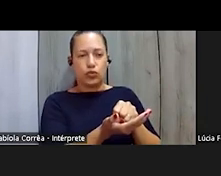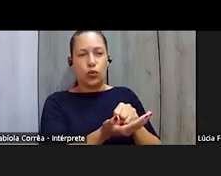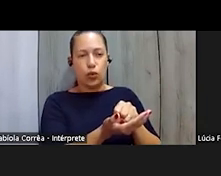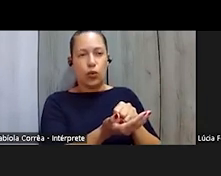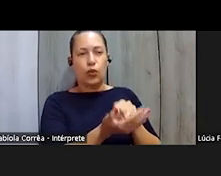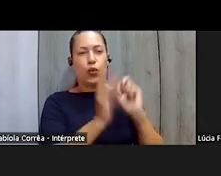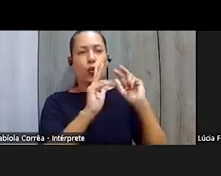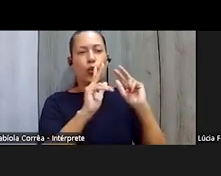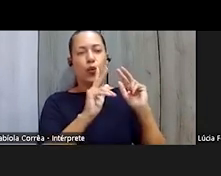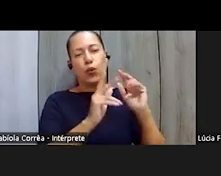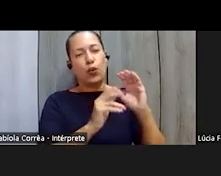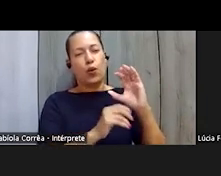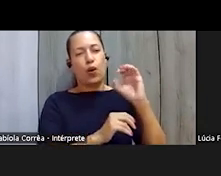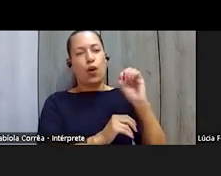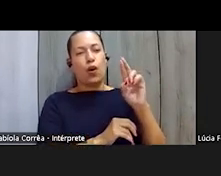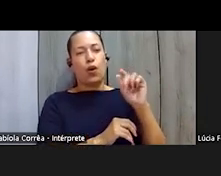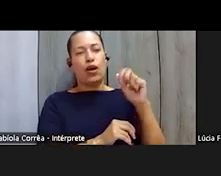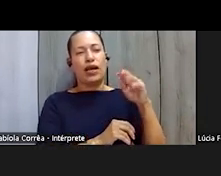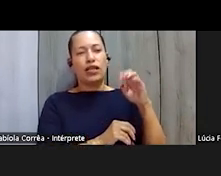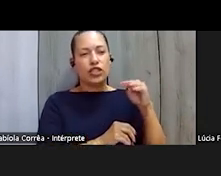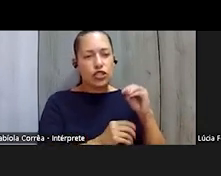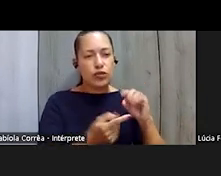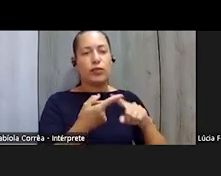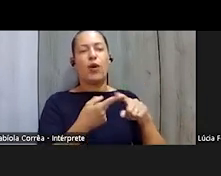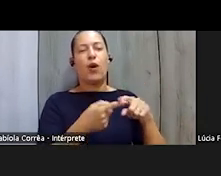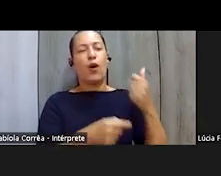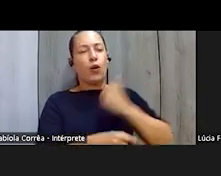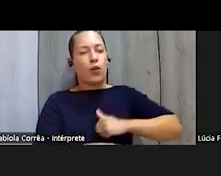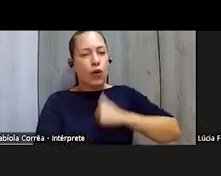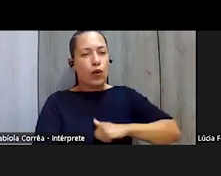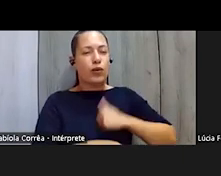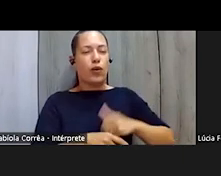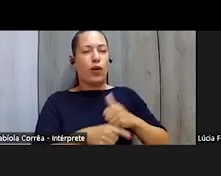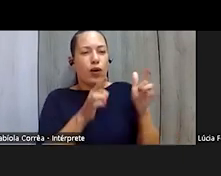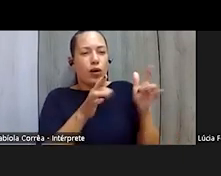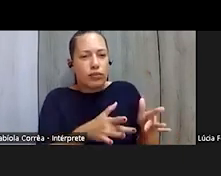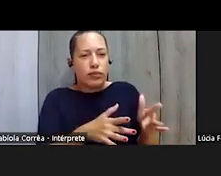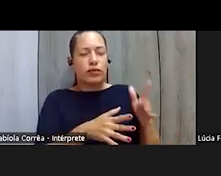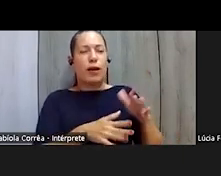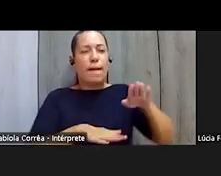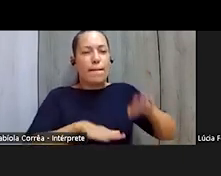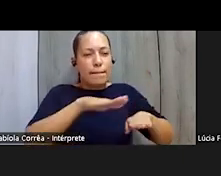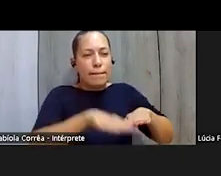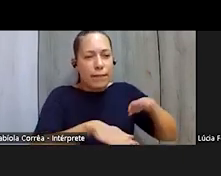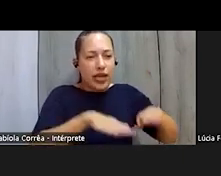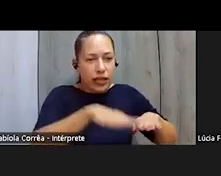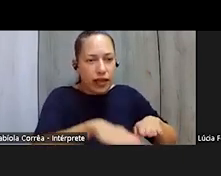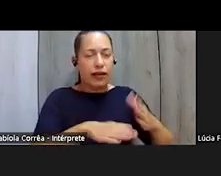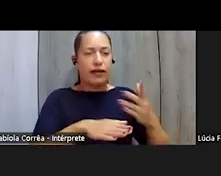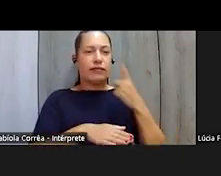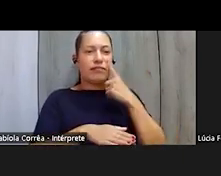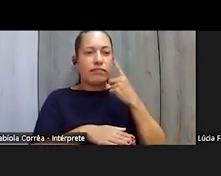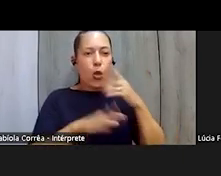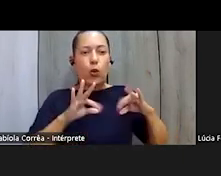análise das fezes fossilizadas, dos rastros, das pegadas, das marcas de mordida, tudo aquilo que pode me dar